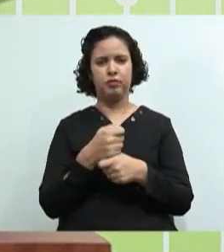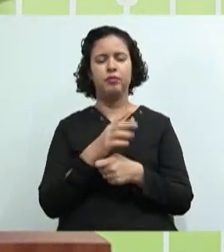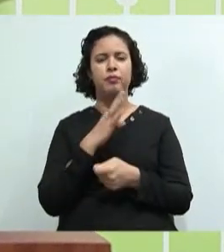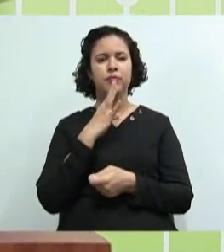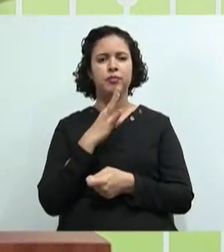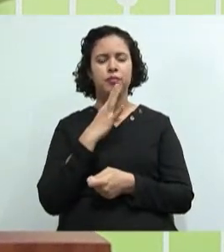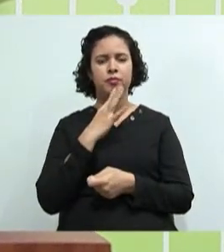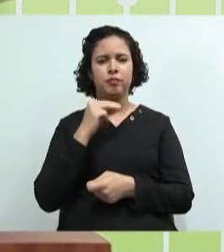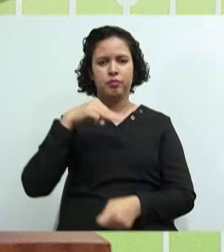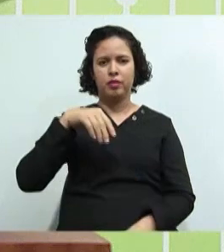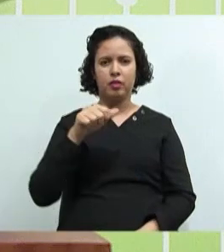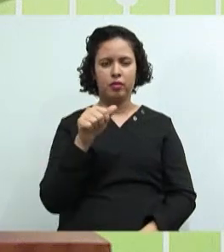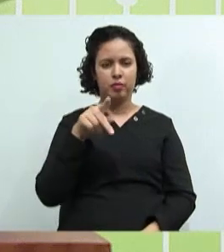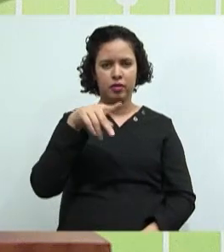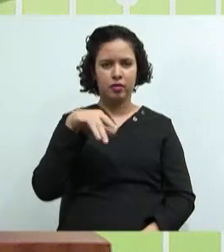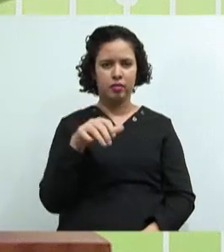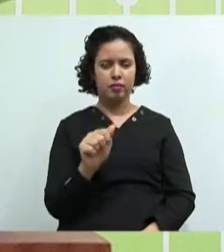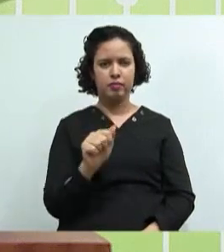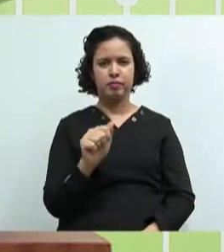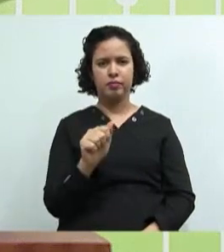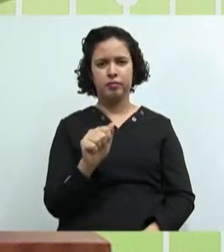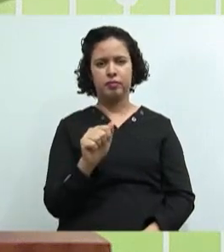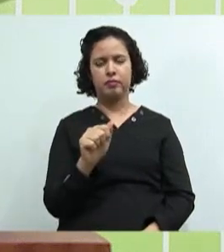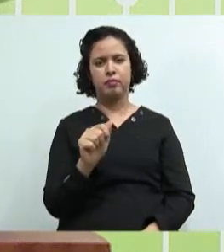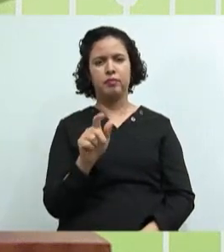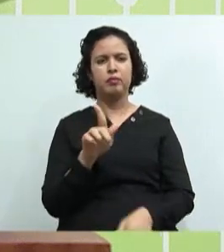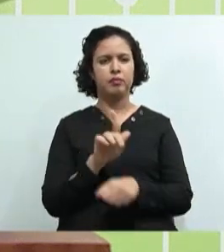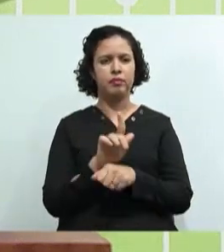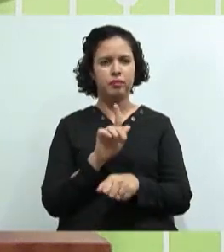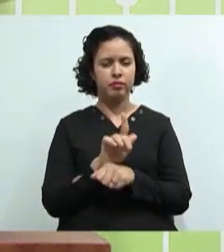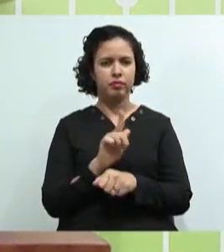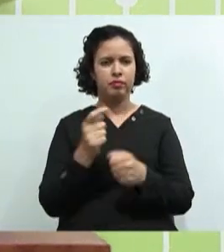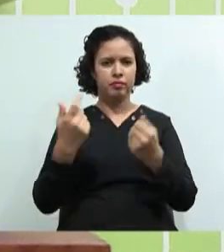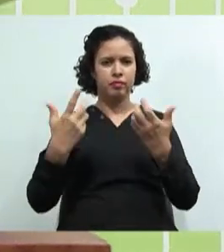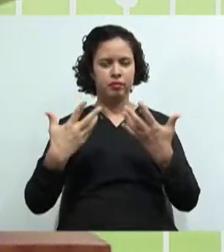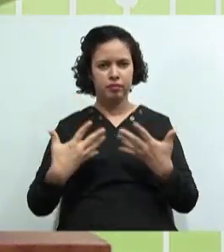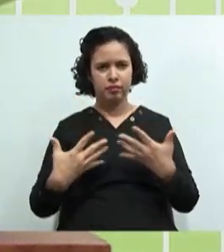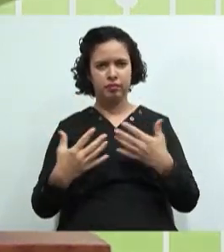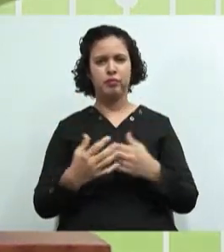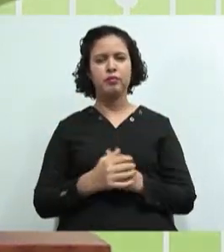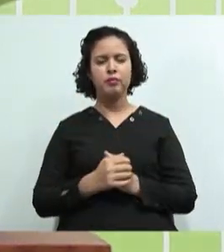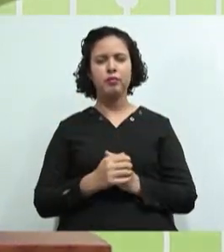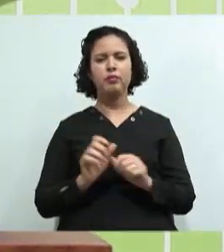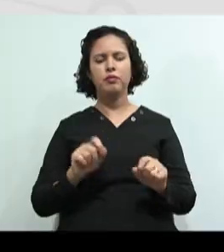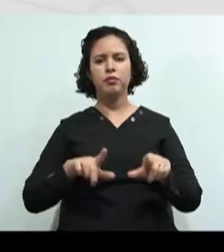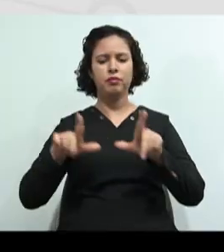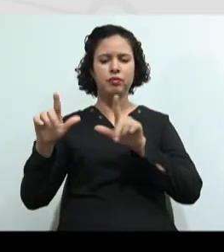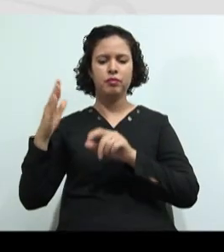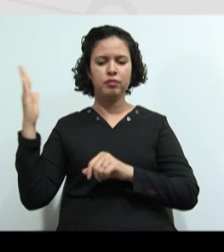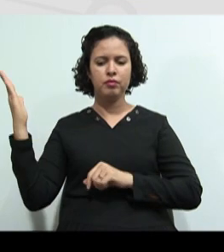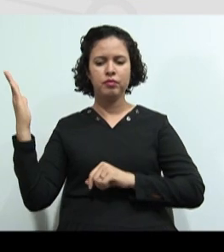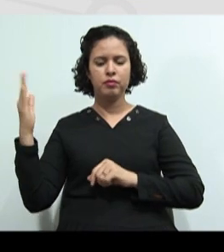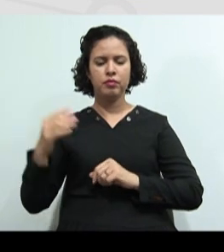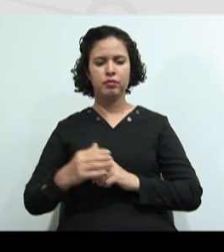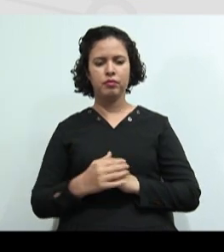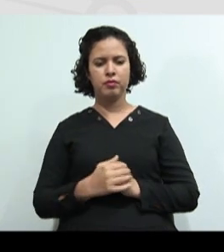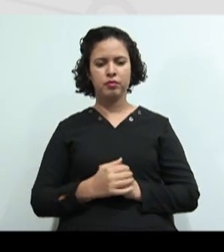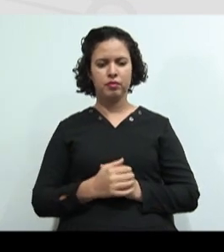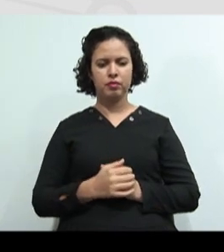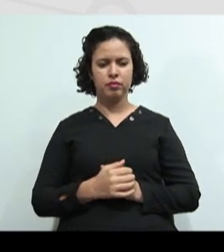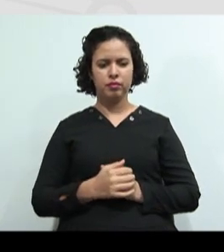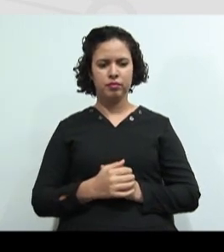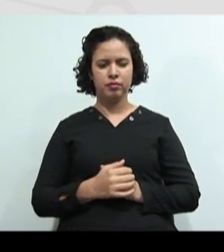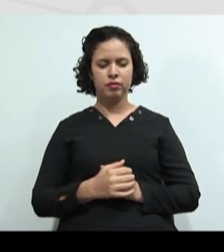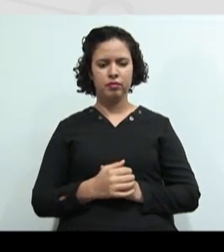como mapa estratégico. E é isso que nós vamos começar a falar a partir de agora. Coloca na tela que eu vou te mostrar exatamente o que se trata.